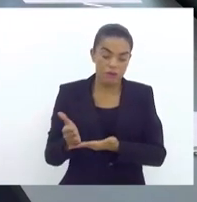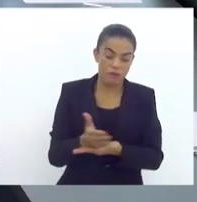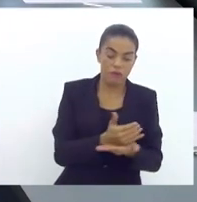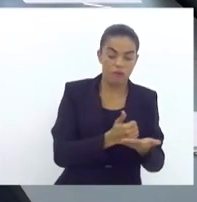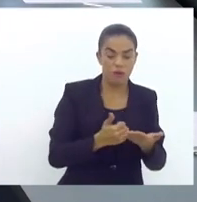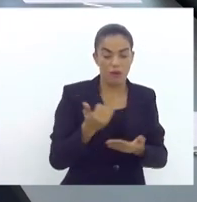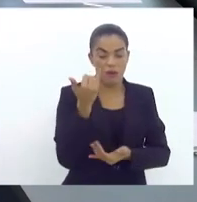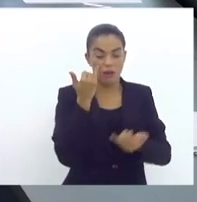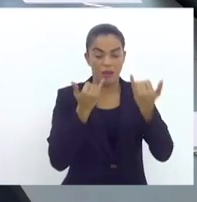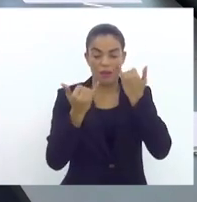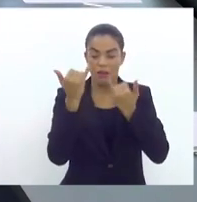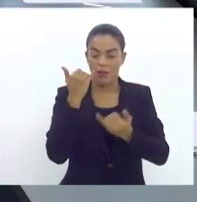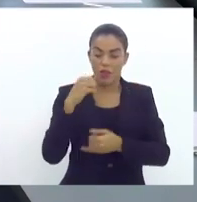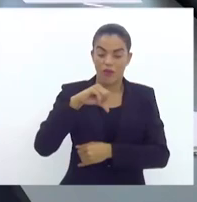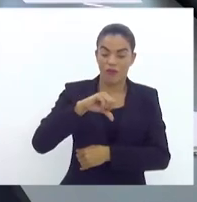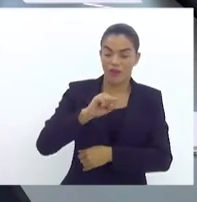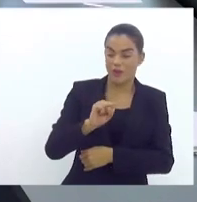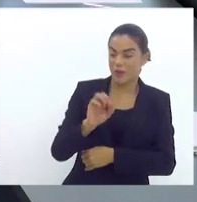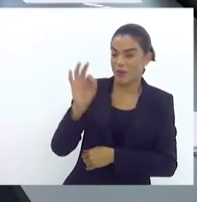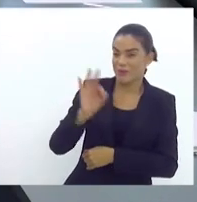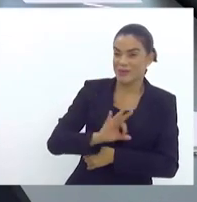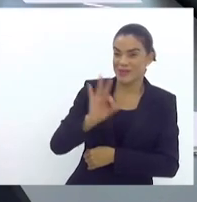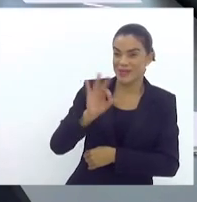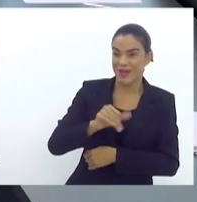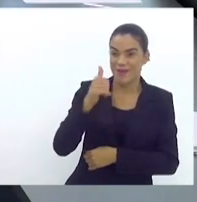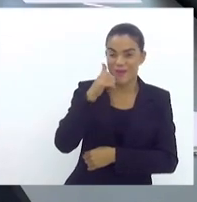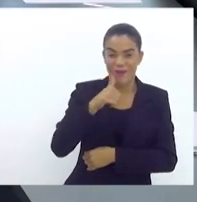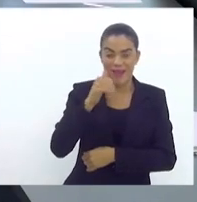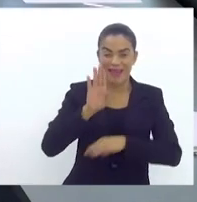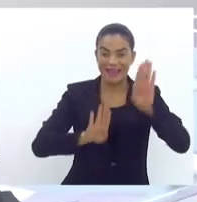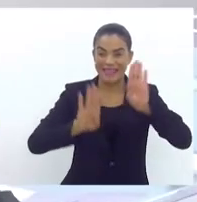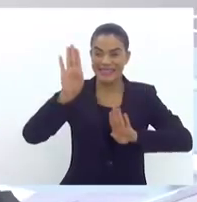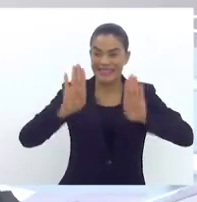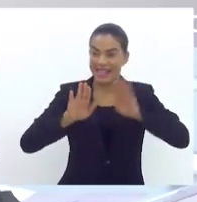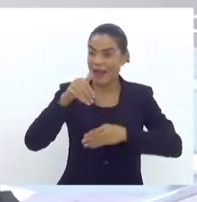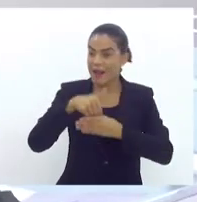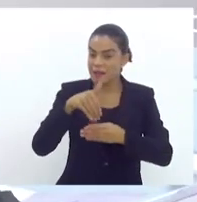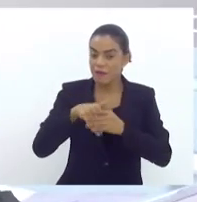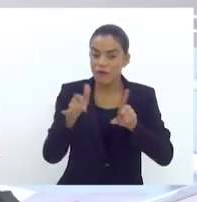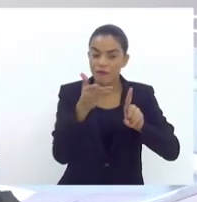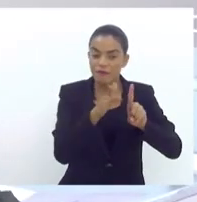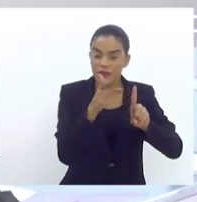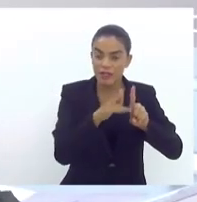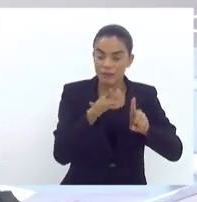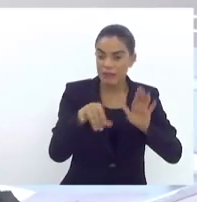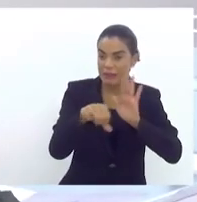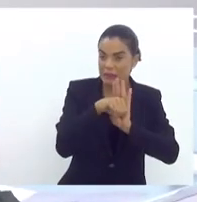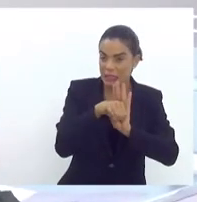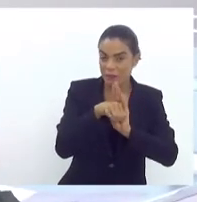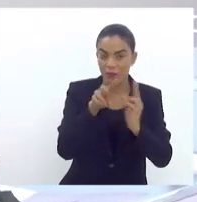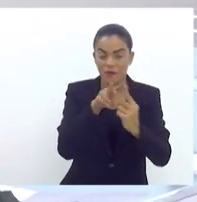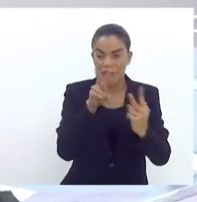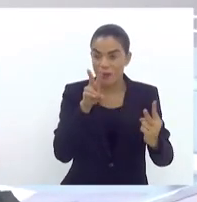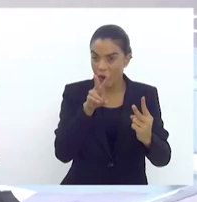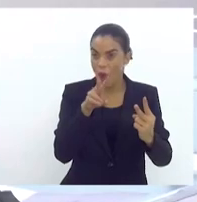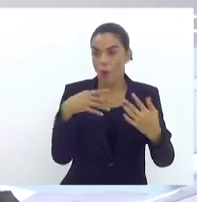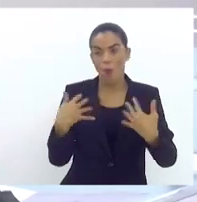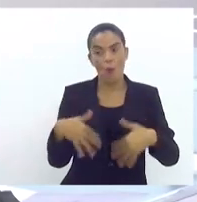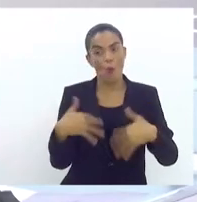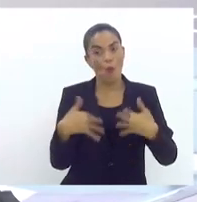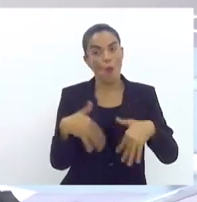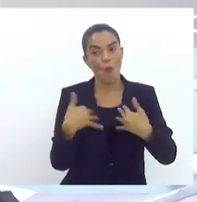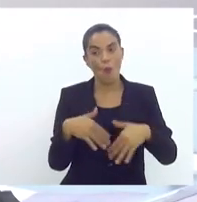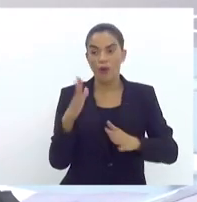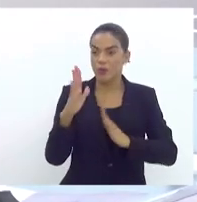que o senhor trouxe de 98% as mulheres que concorreram eleição foram vítimas de crimes cibernéticos durante